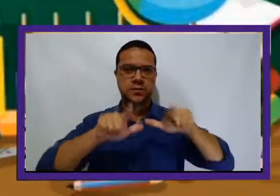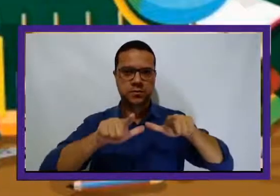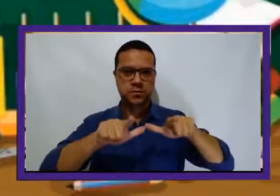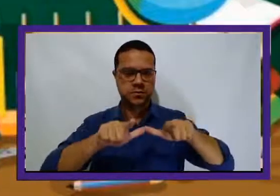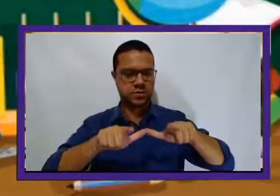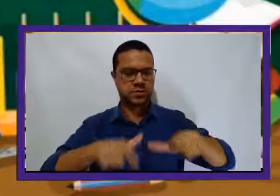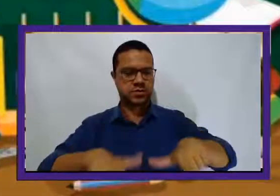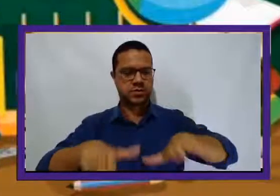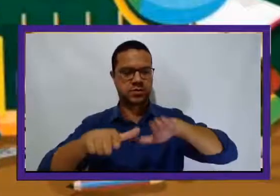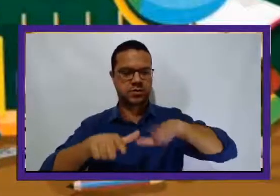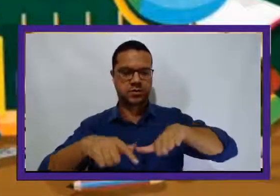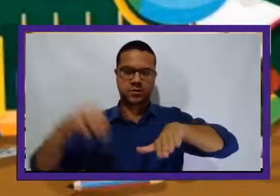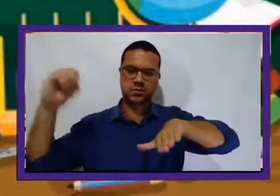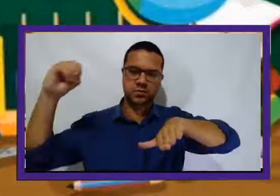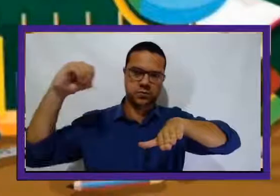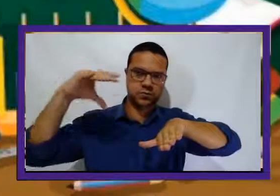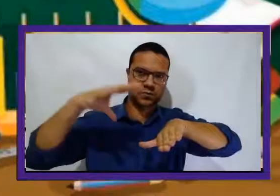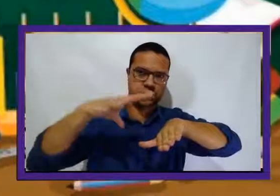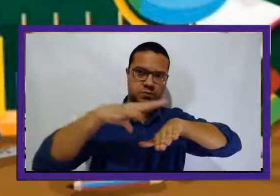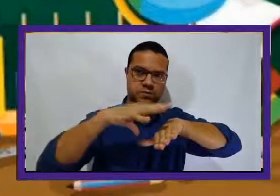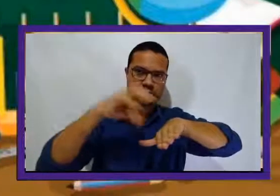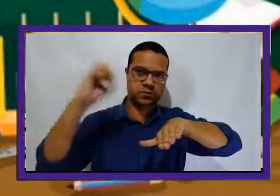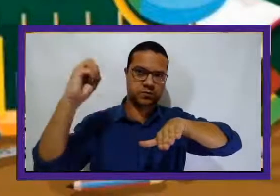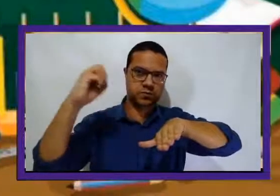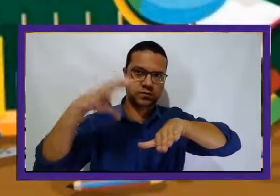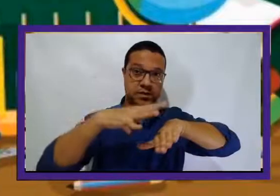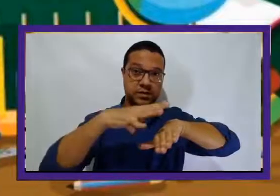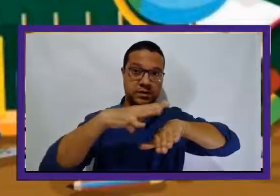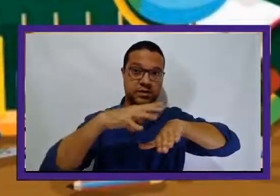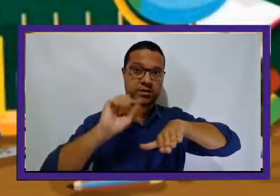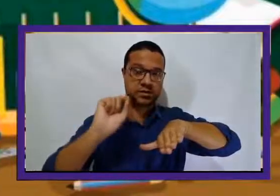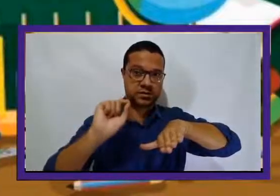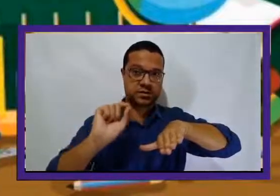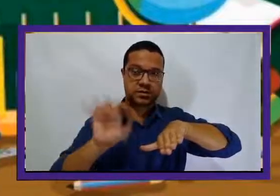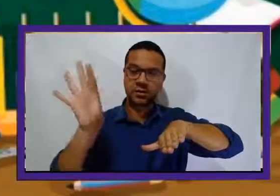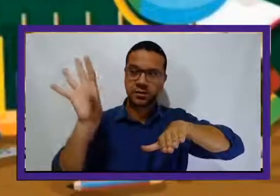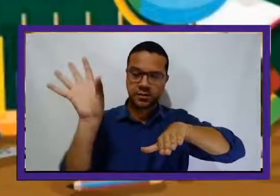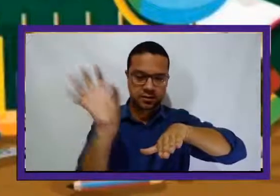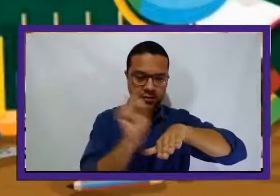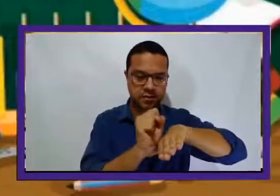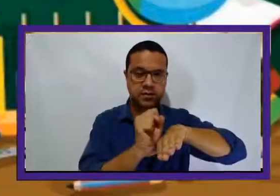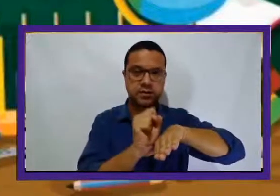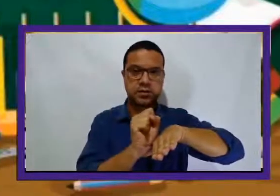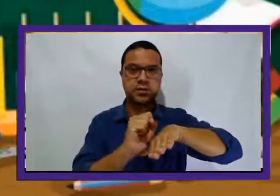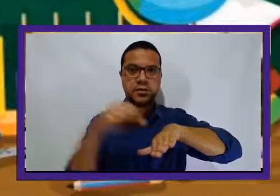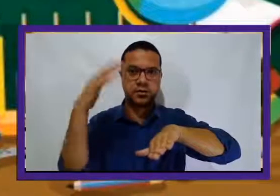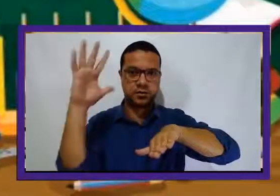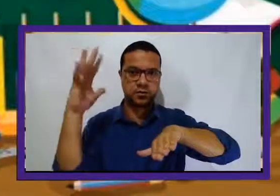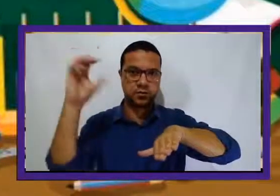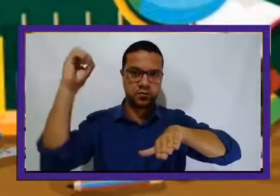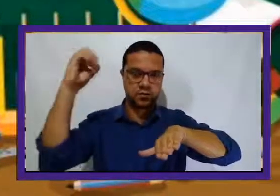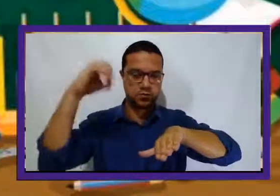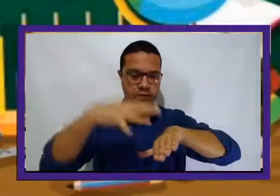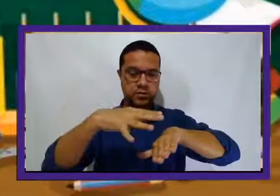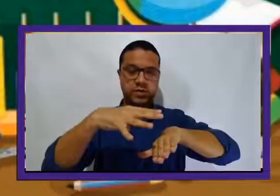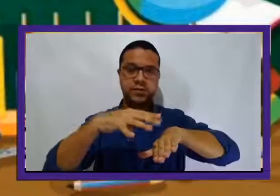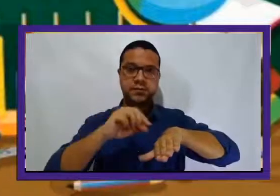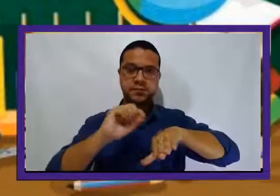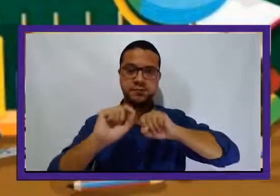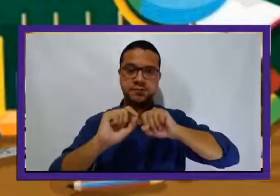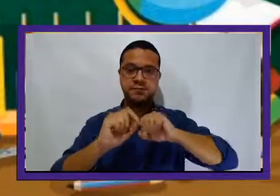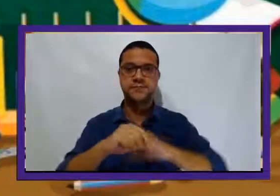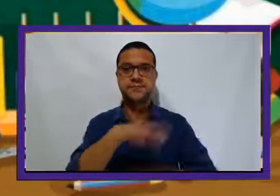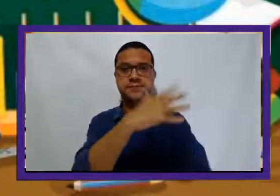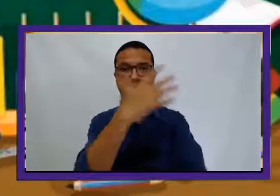Que vão fazer o que Ela tem células Fotovaicas Que vão Pegar Aquela luz Certo